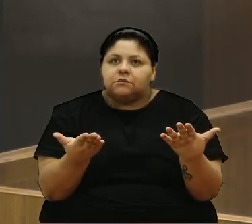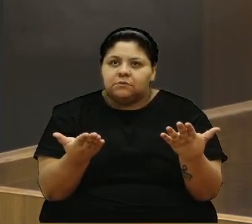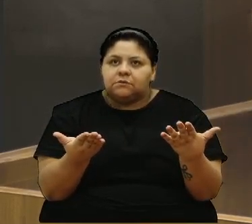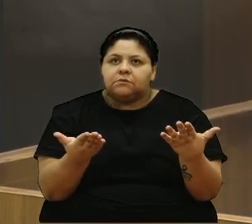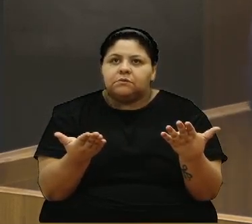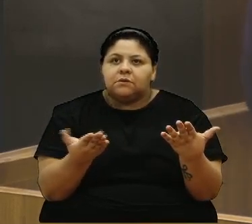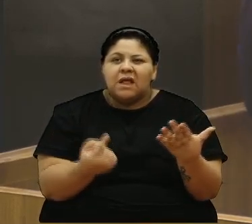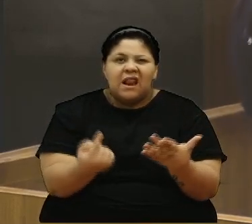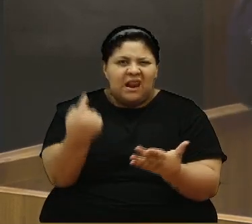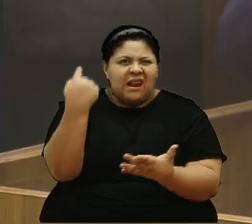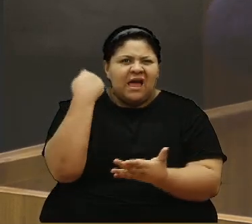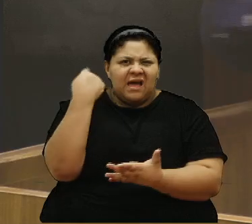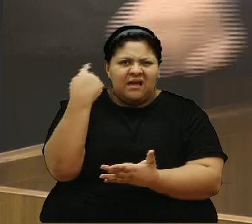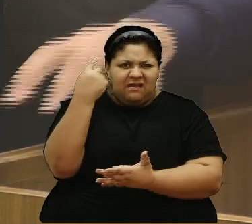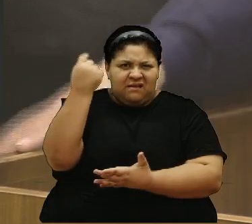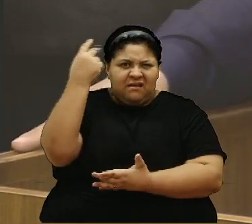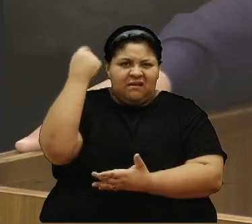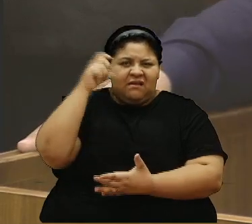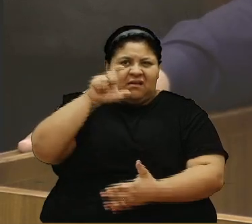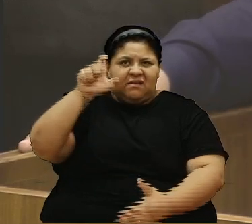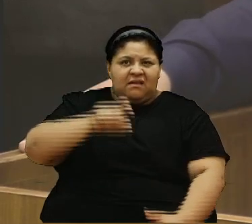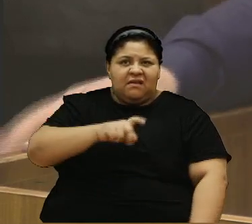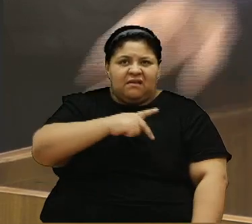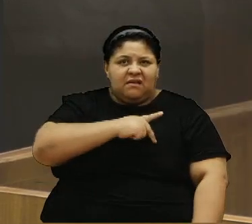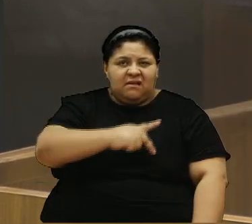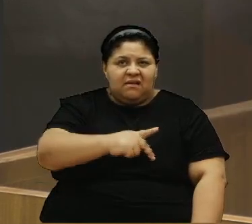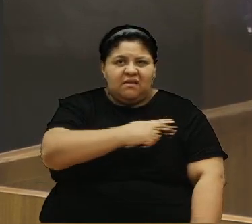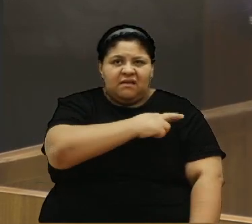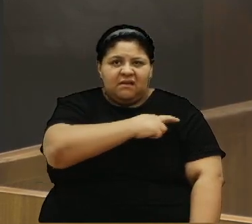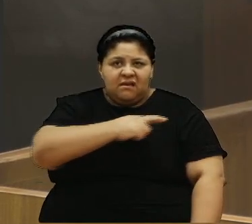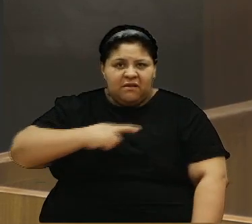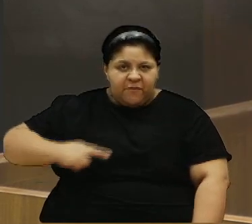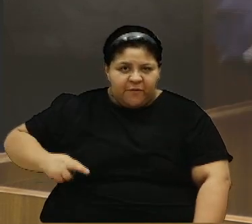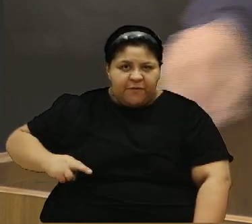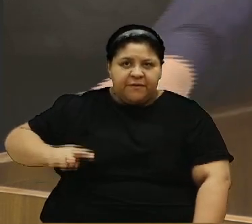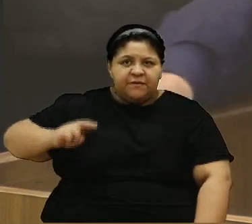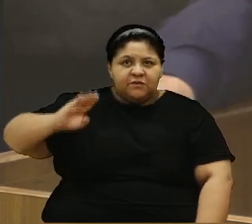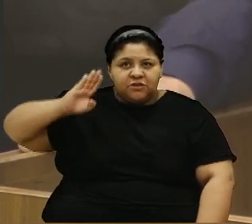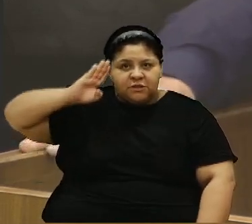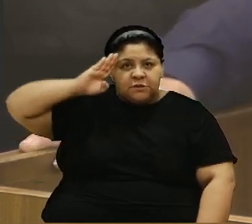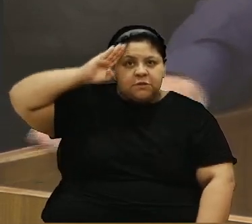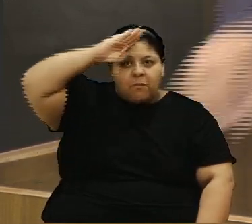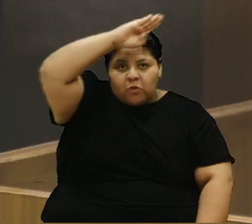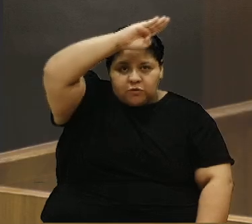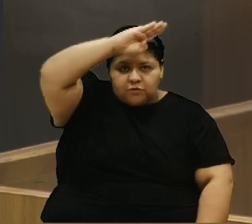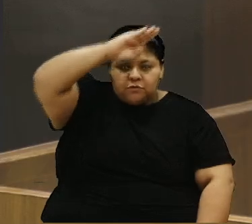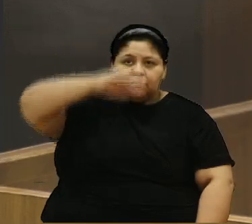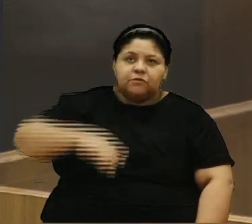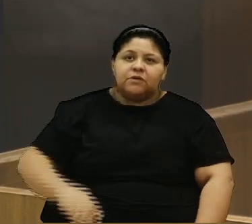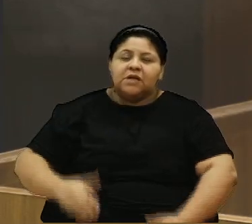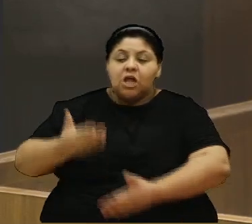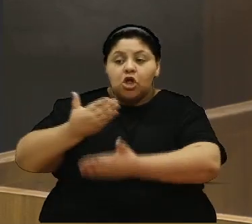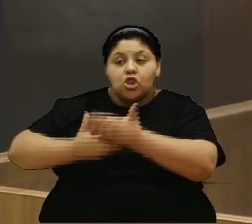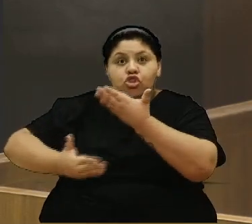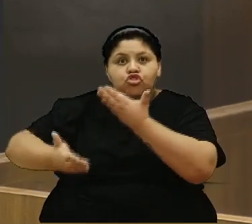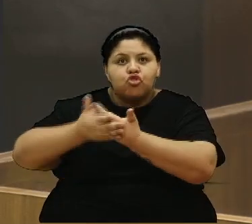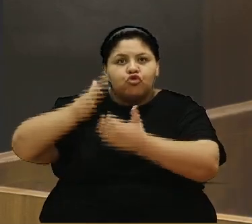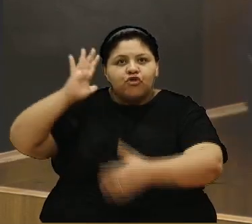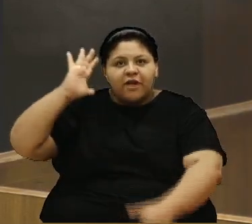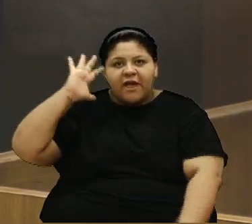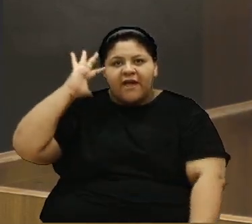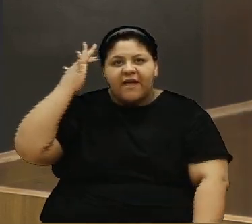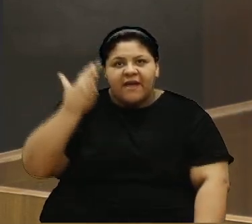Na época do ex-presidente da República, Jair Messias Bolsonaro, tudo o que